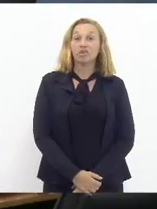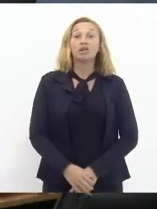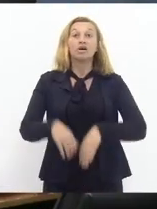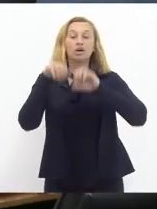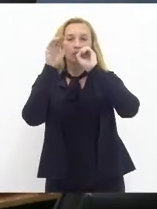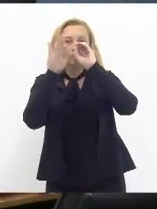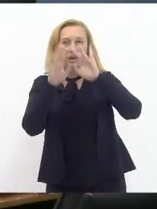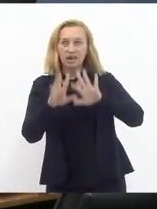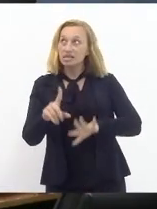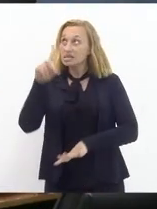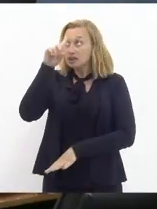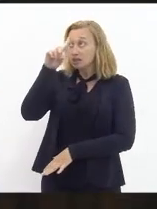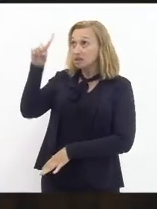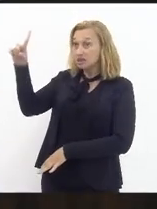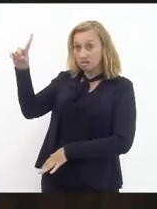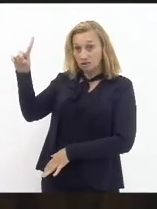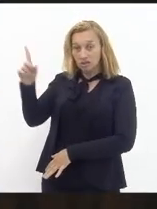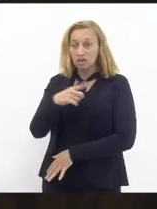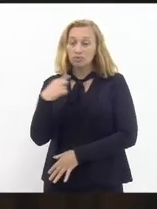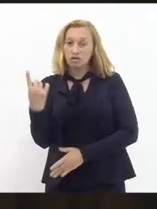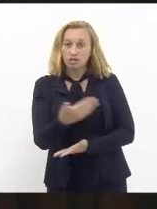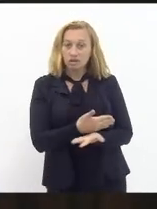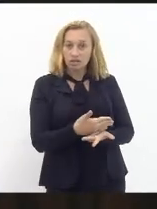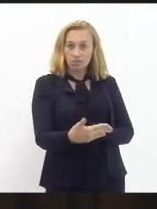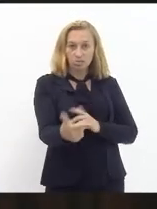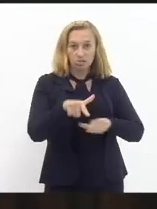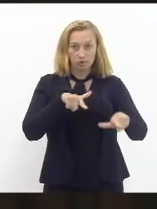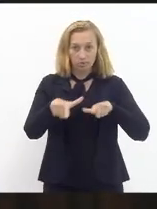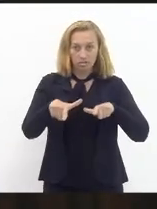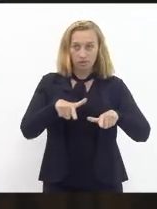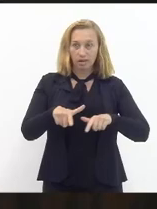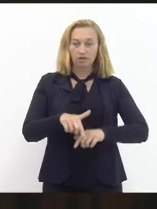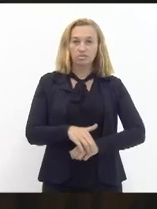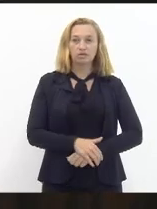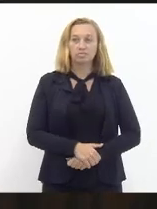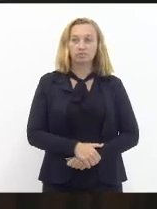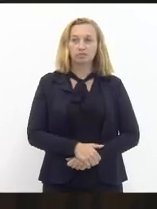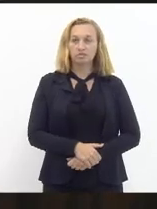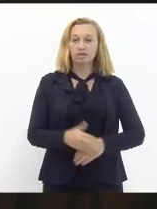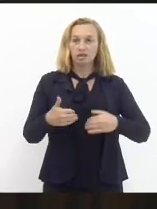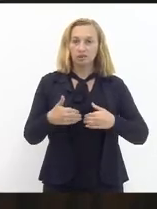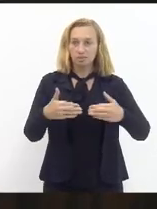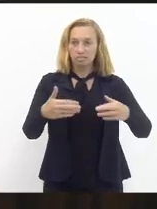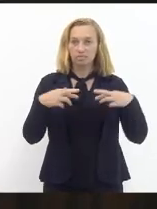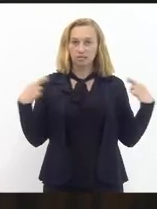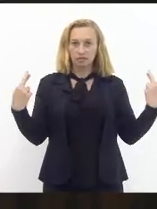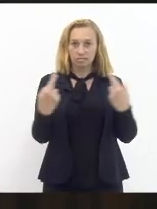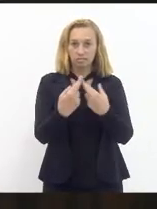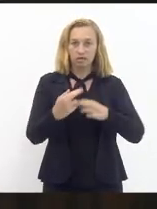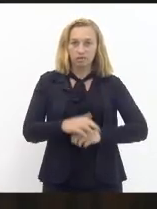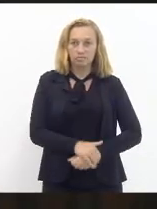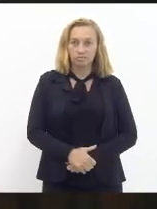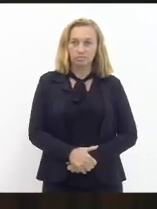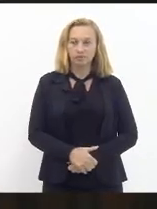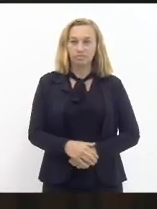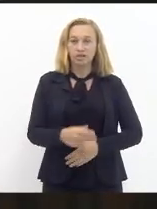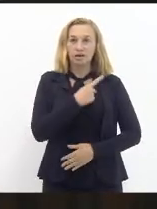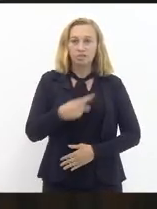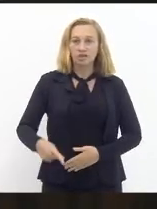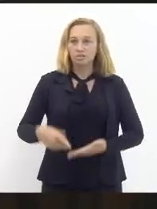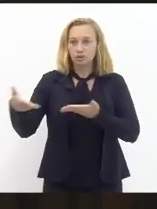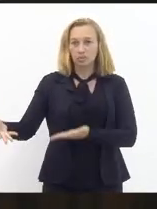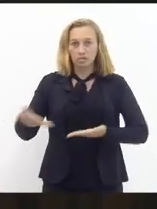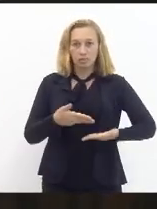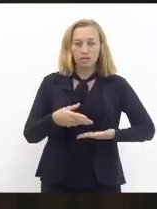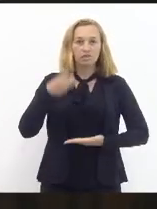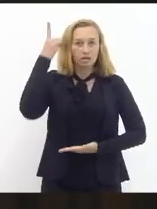Havendo o número legal e sobre a proteção de Deus, iniciamos os nossos trabalhos. Está aberta a sessão. A presidência convida